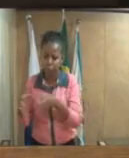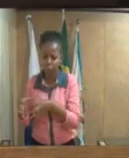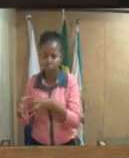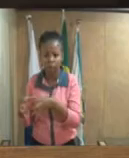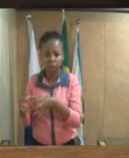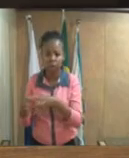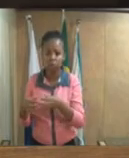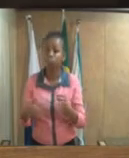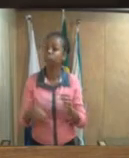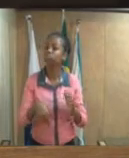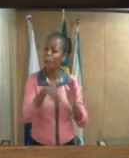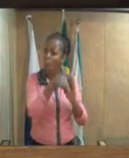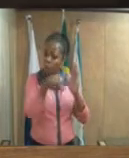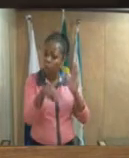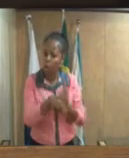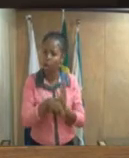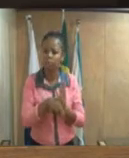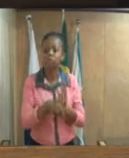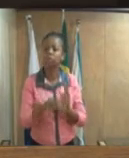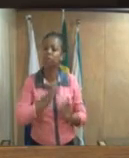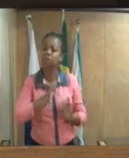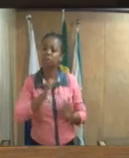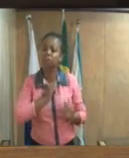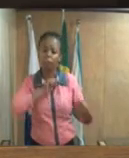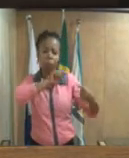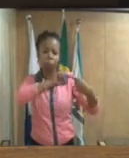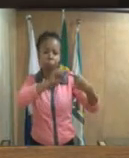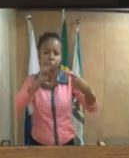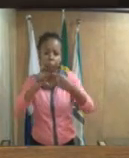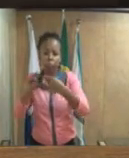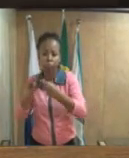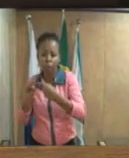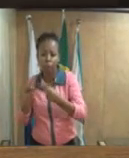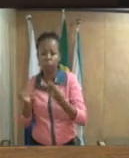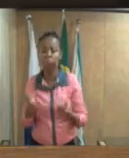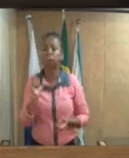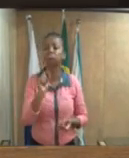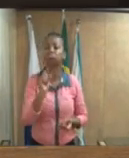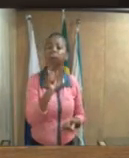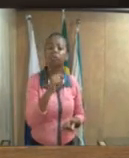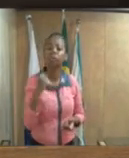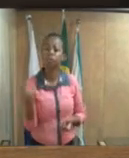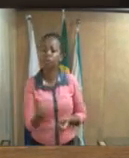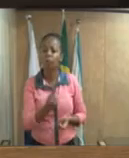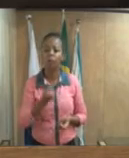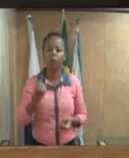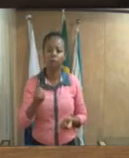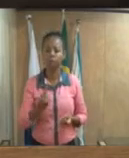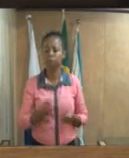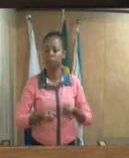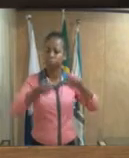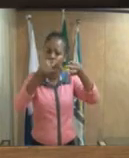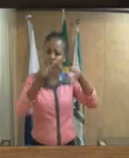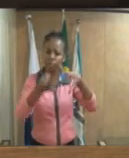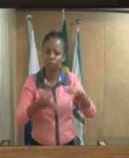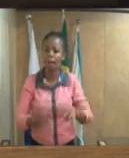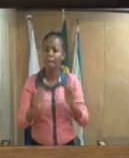que redunda numa fonte de direito. Se ele